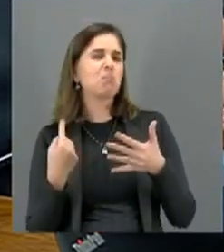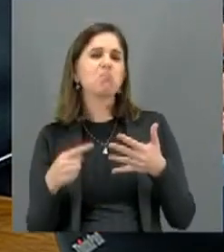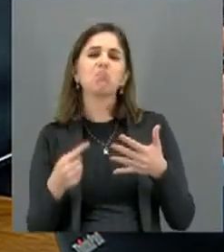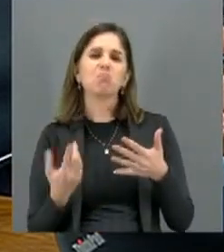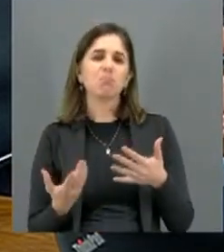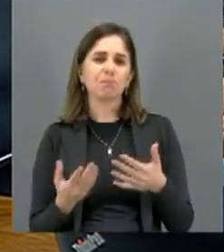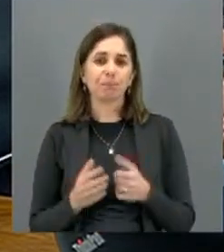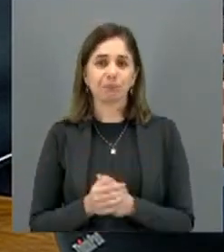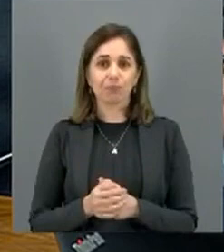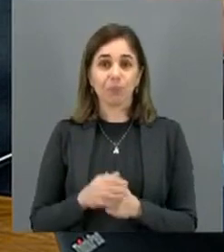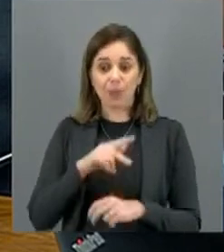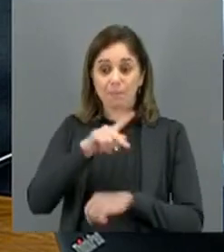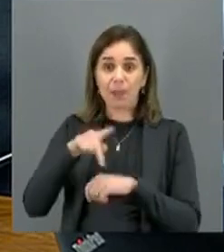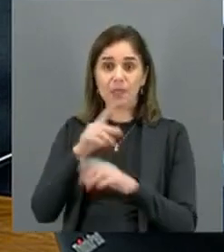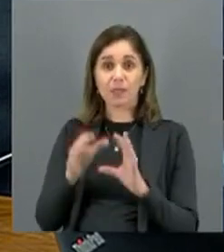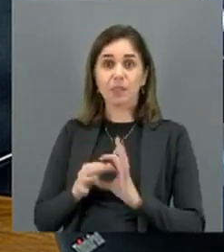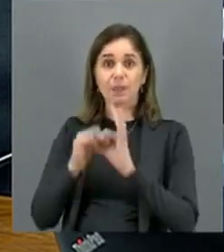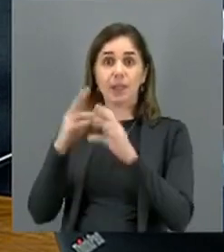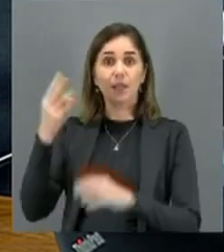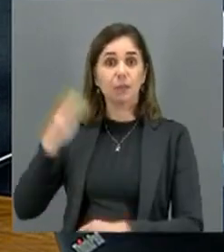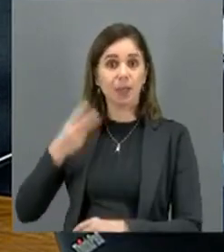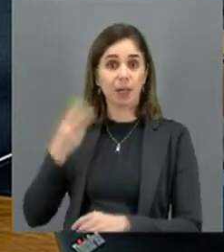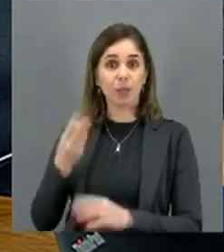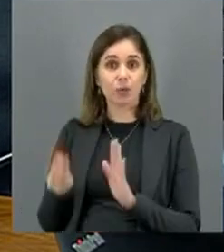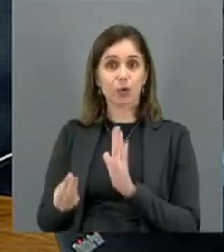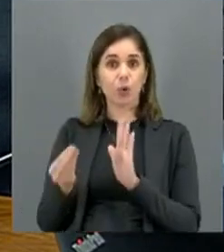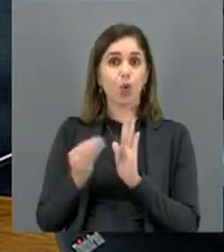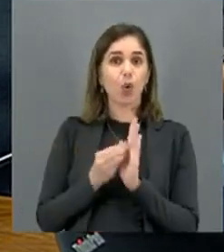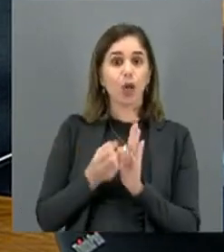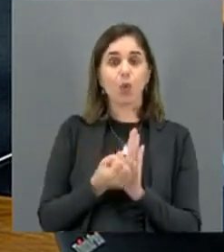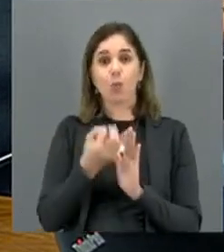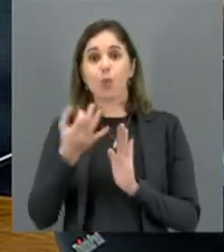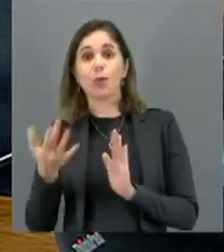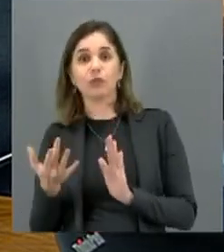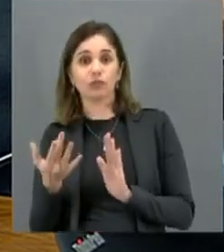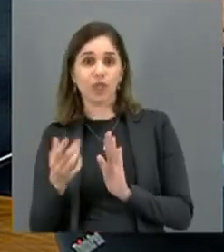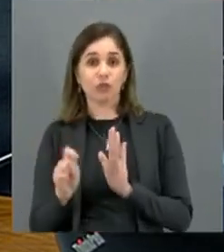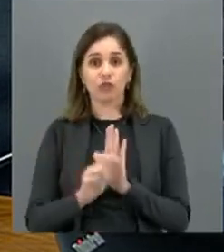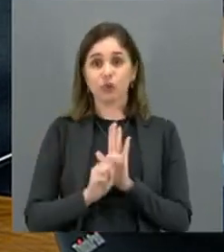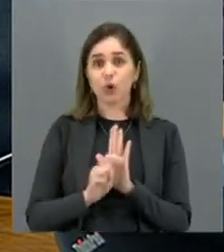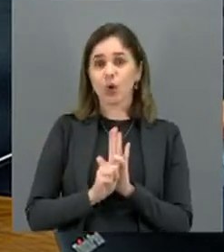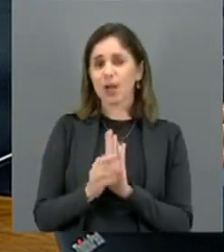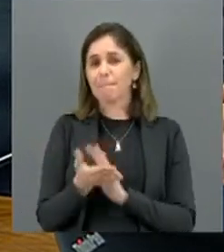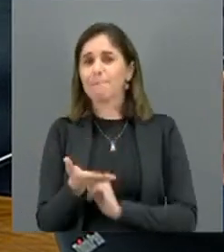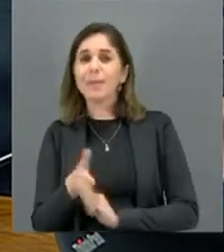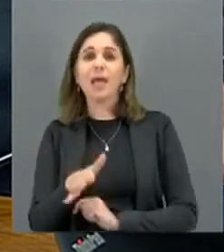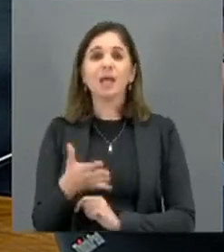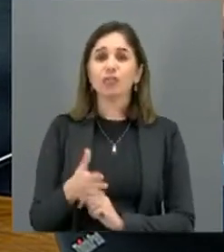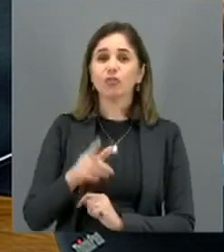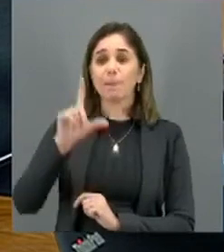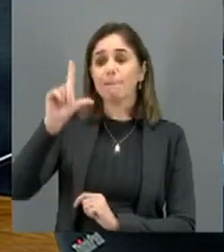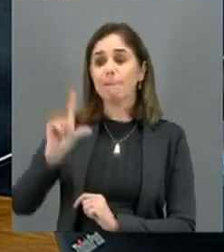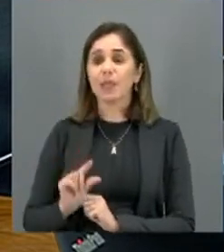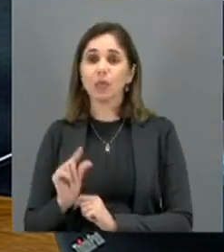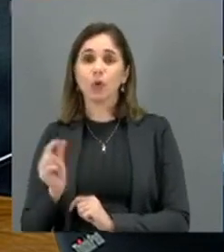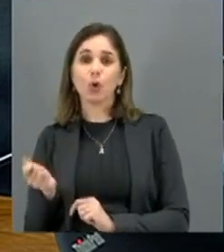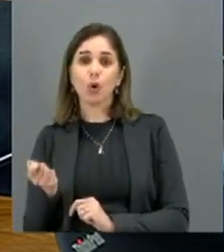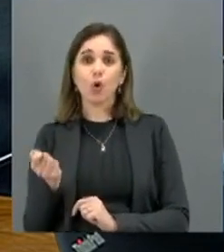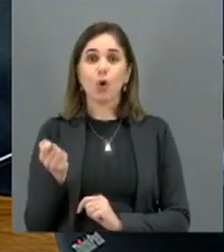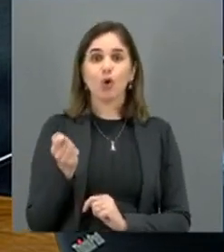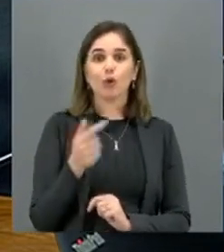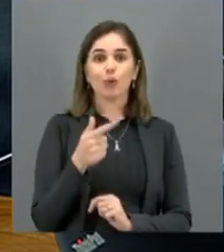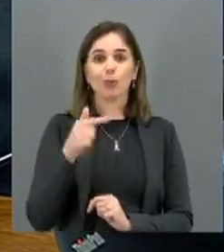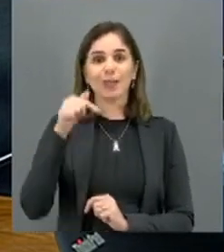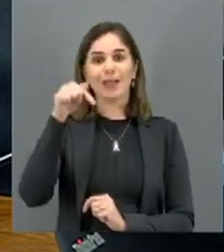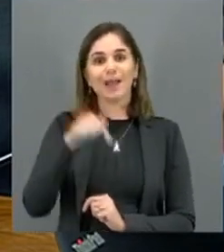liberaram maconha estabeleceram uma quantidade de droga que, em média, são bem menores do que o voto médio que foi